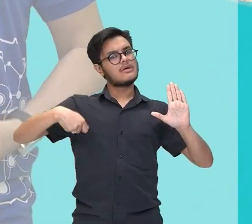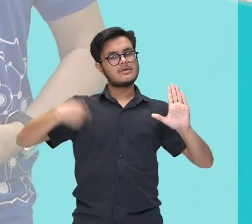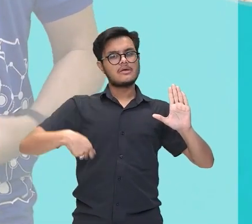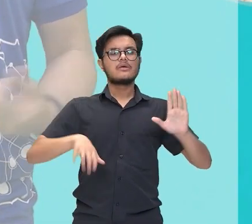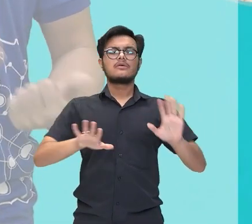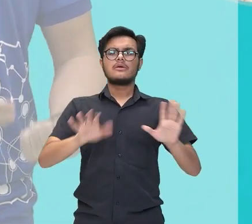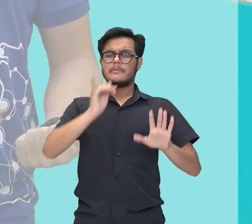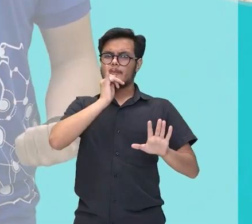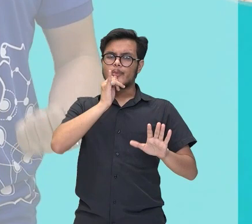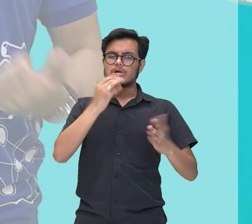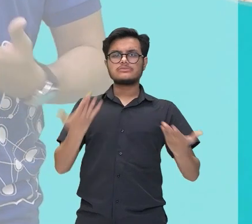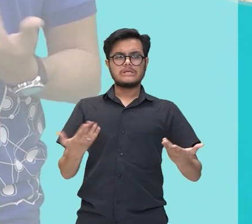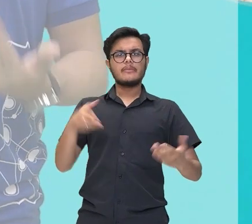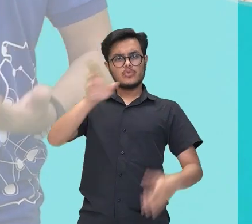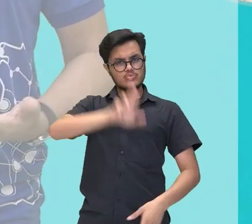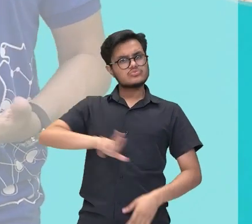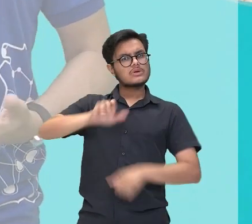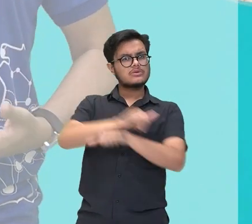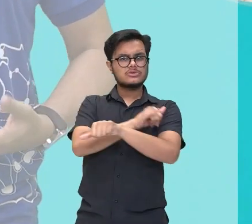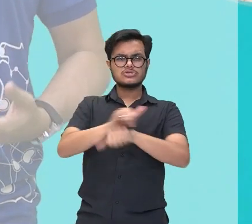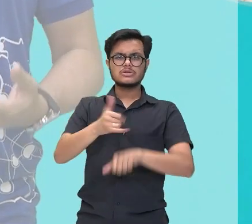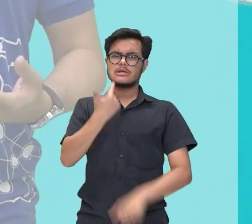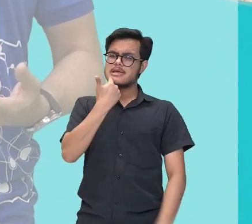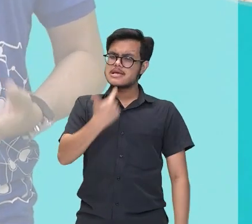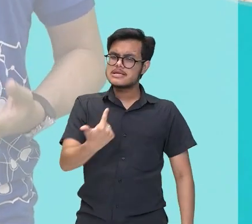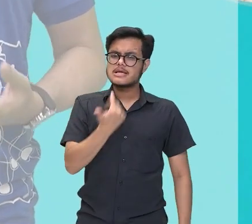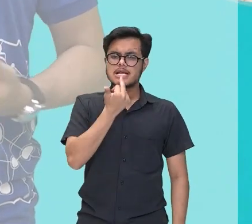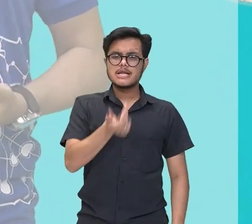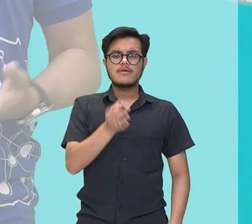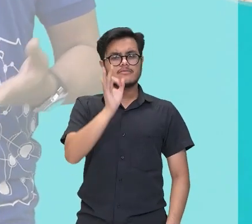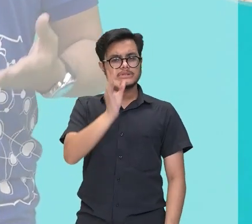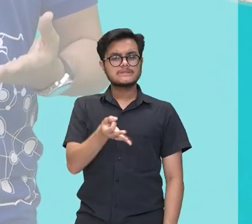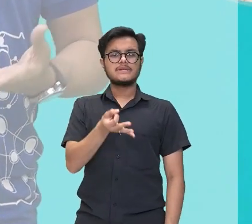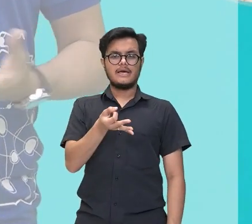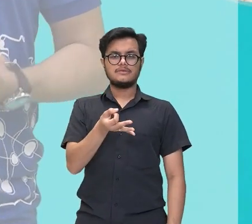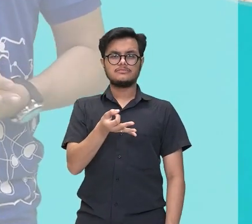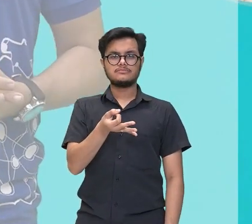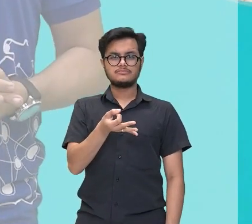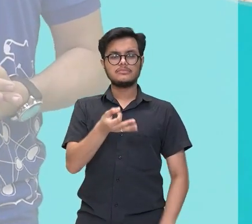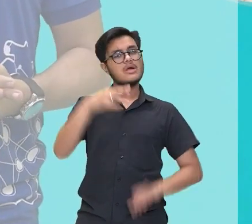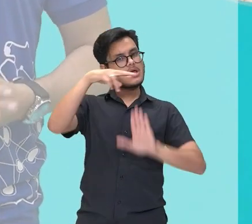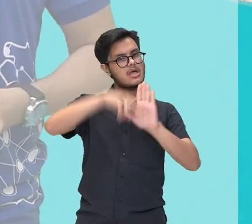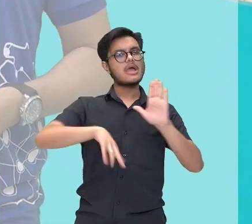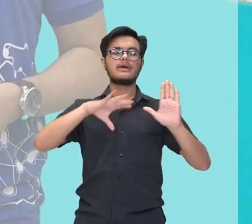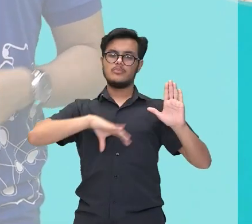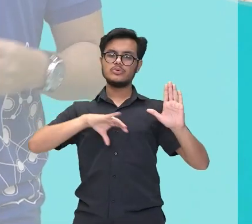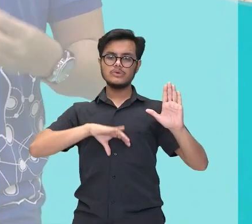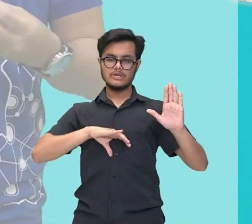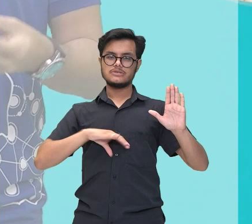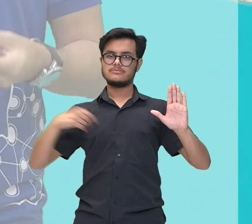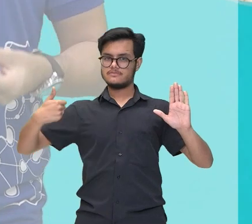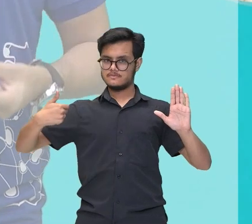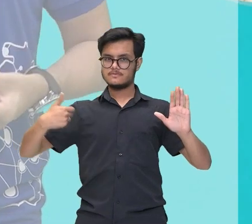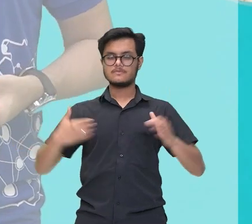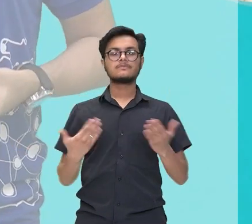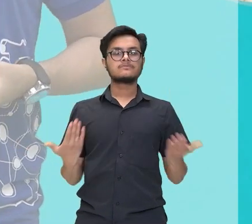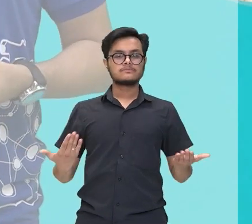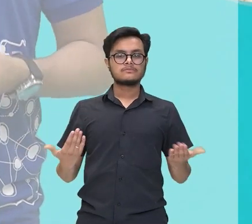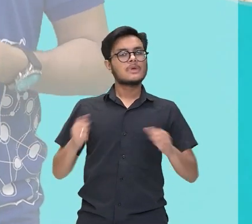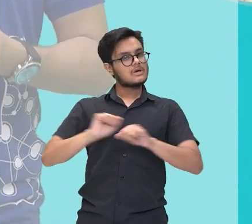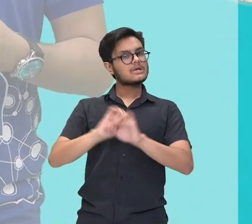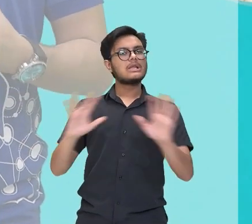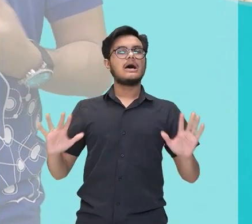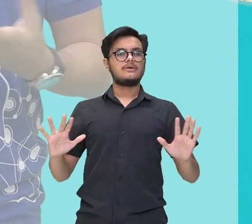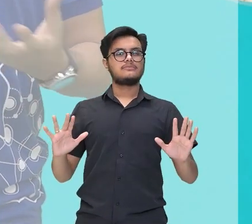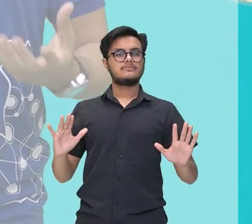linguagem concisa, já falei para vocês, uma linguagem objetiva e dentro da norma padrão da língua. Então, de uma forma, né,